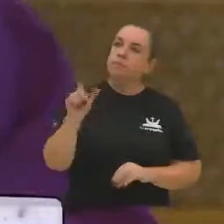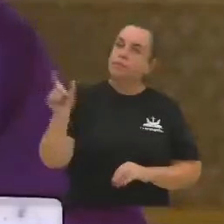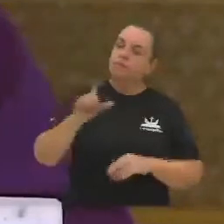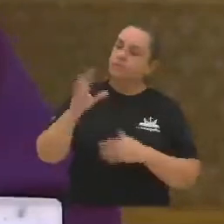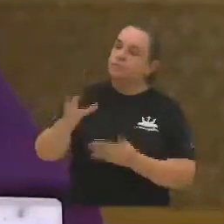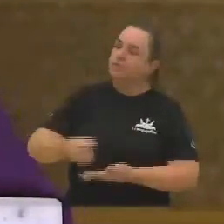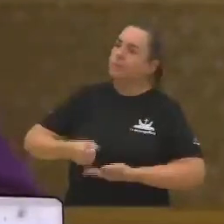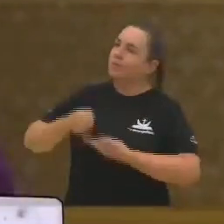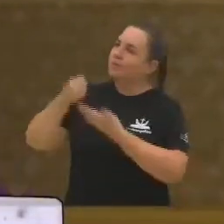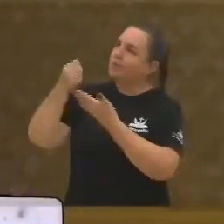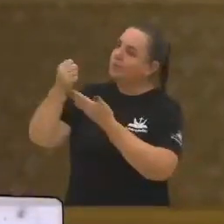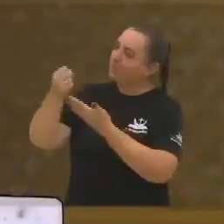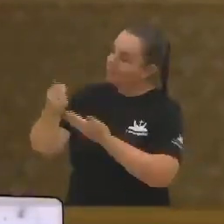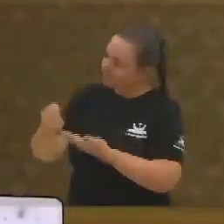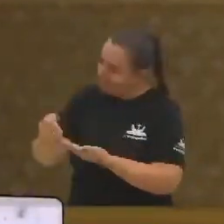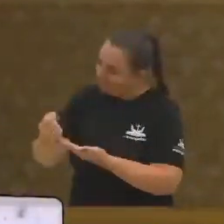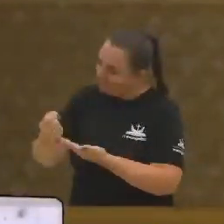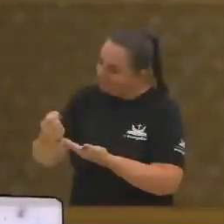Palavra da